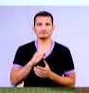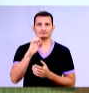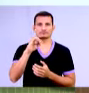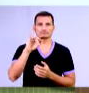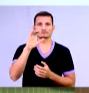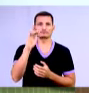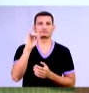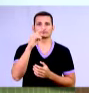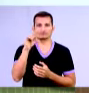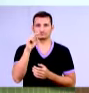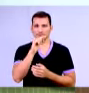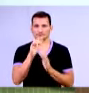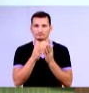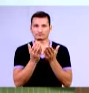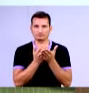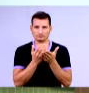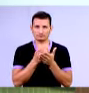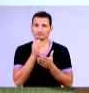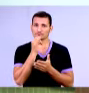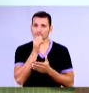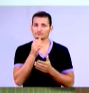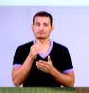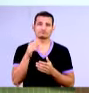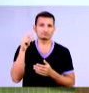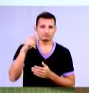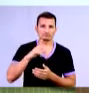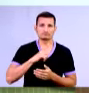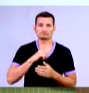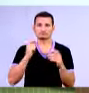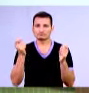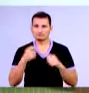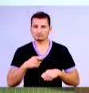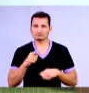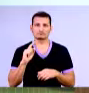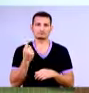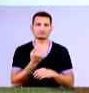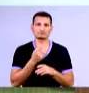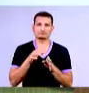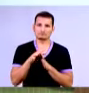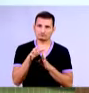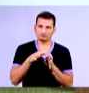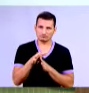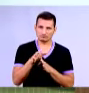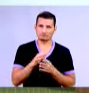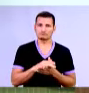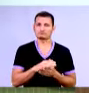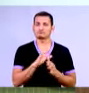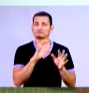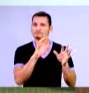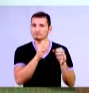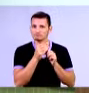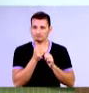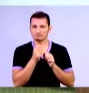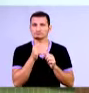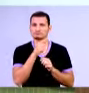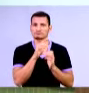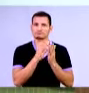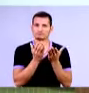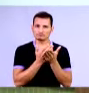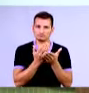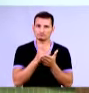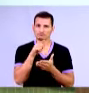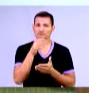Esse livro, para quem tiver a possibilidade, nós aconselhamos inclusive a aquisição desse livro. É um livro muito bom